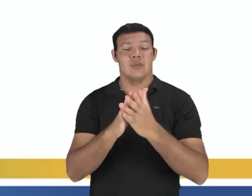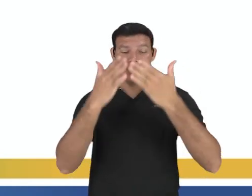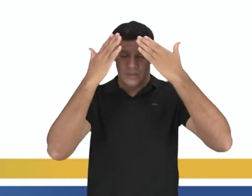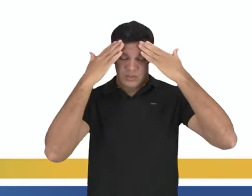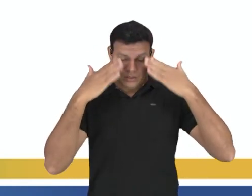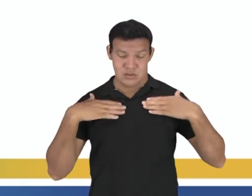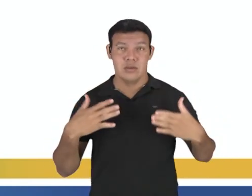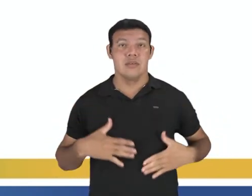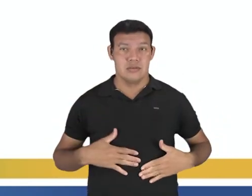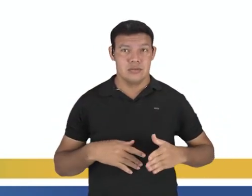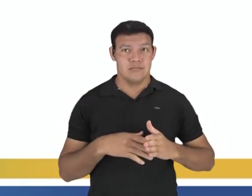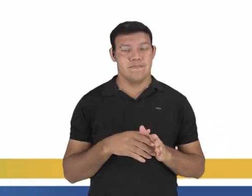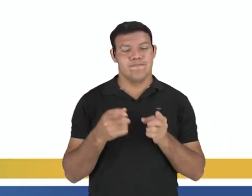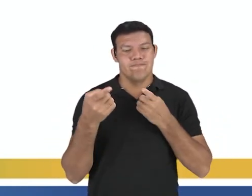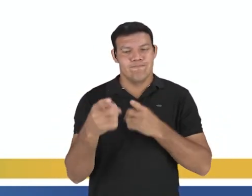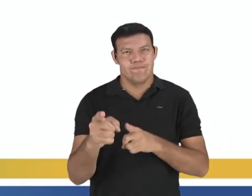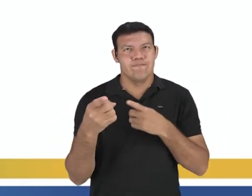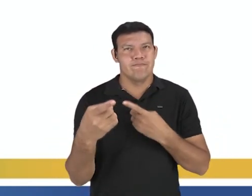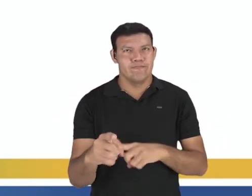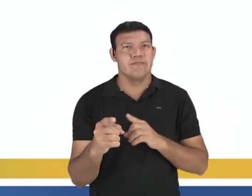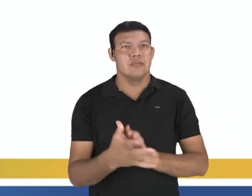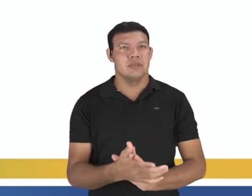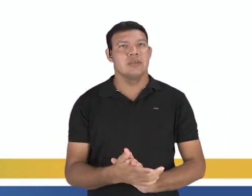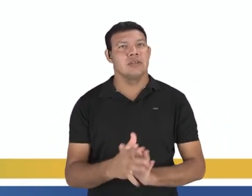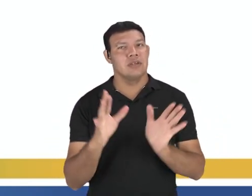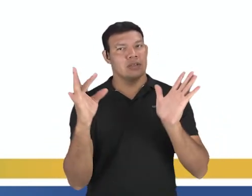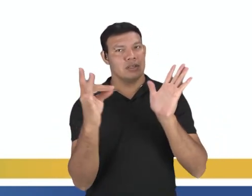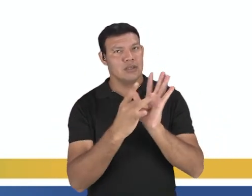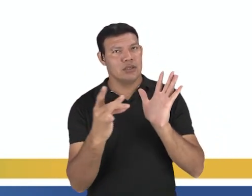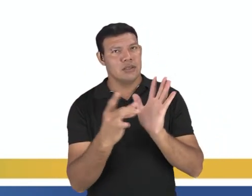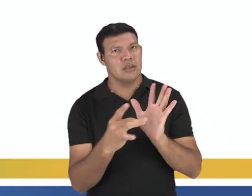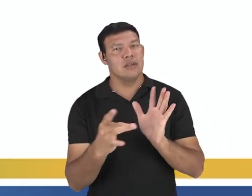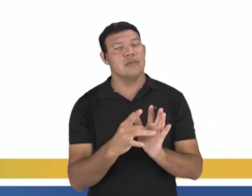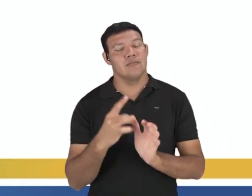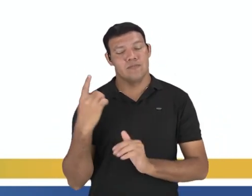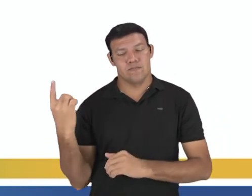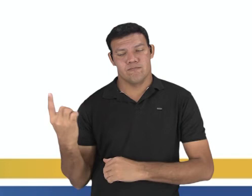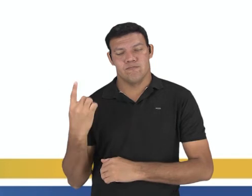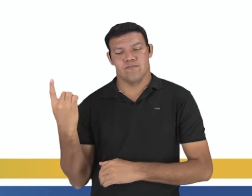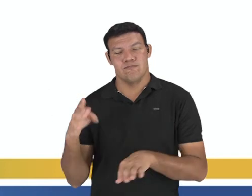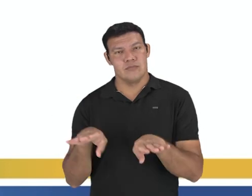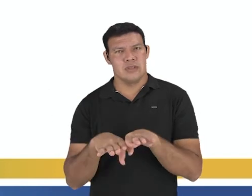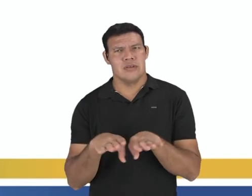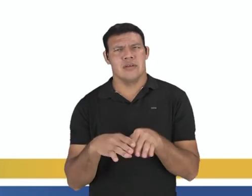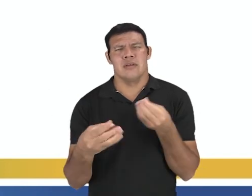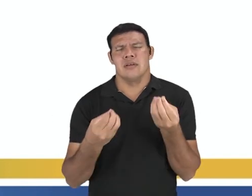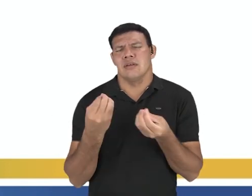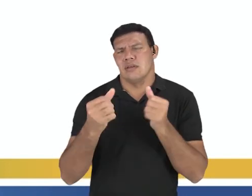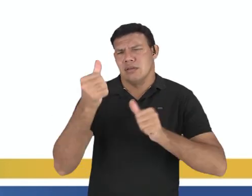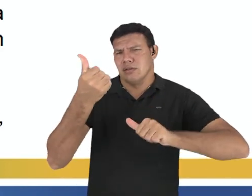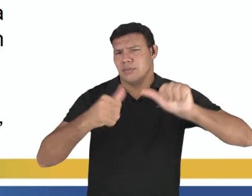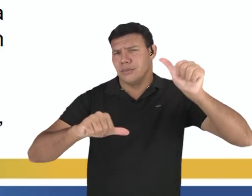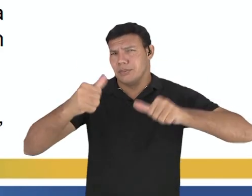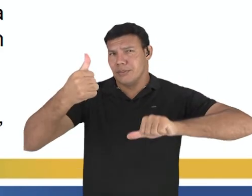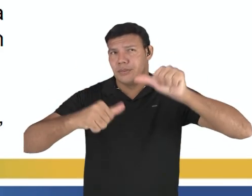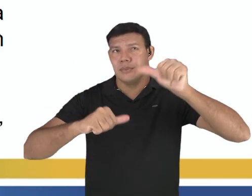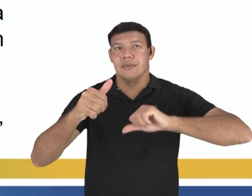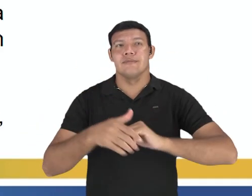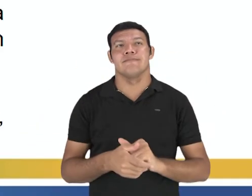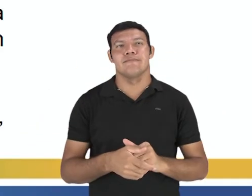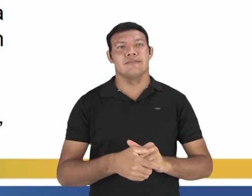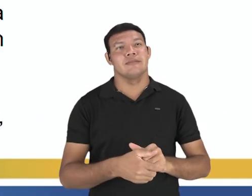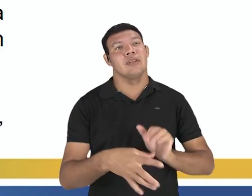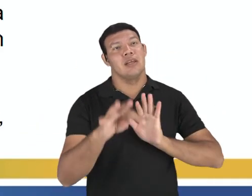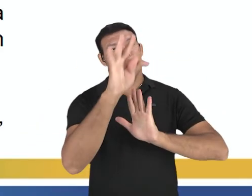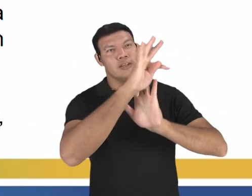imposto contra as convicções de ser autêntico e singular. Como é que você vai analisar isso? Ele passa o texto